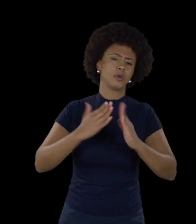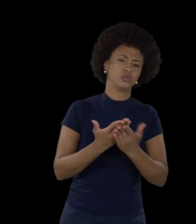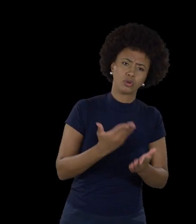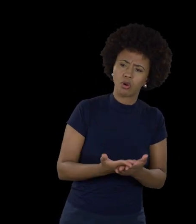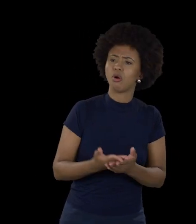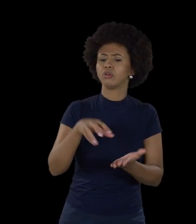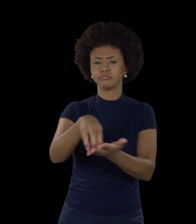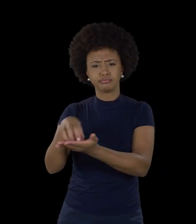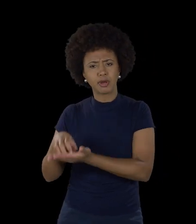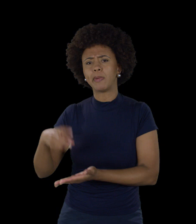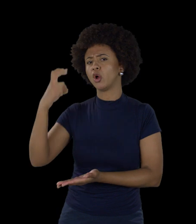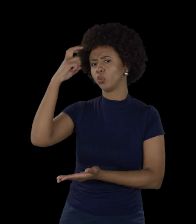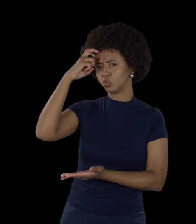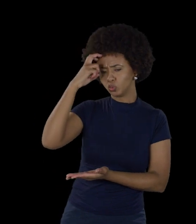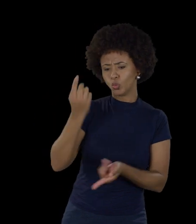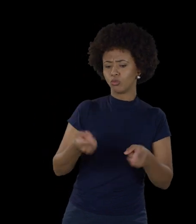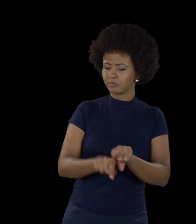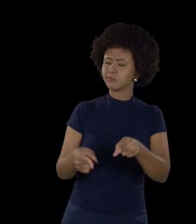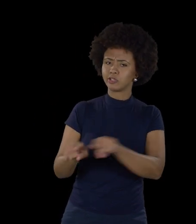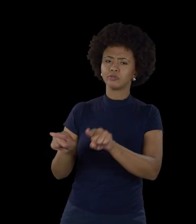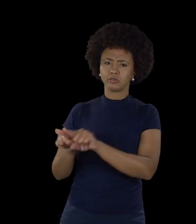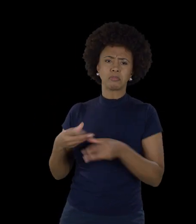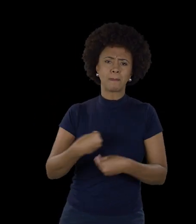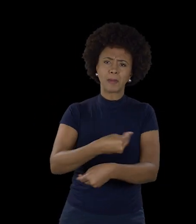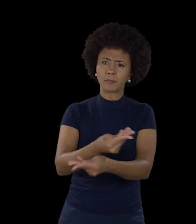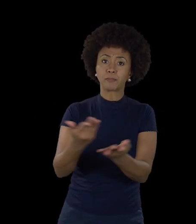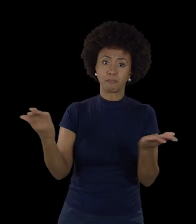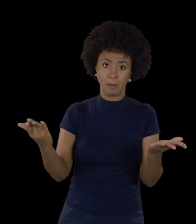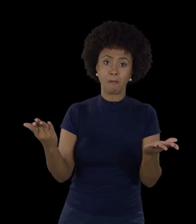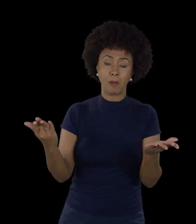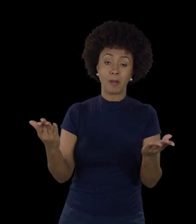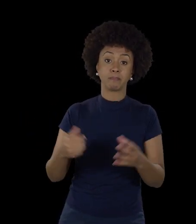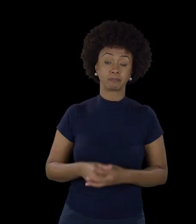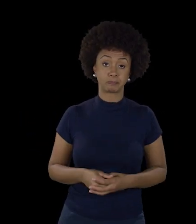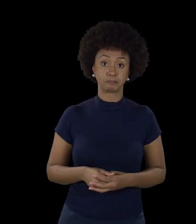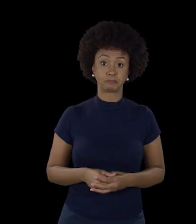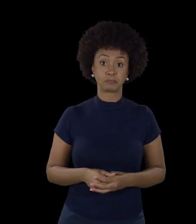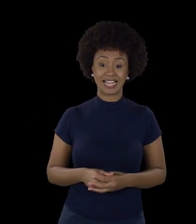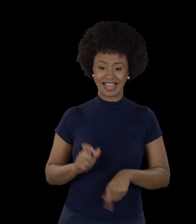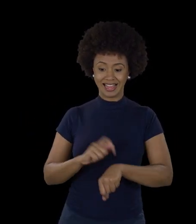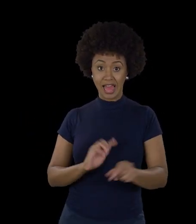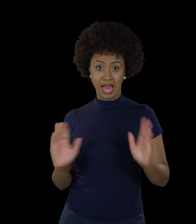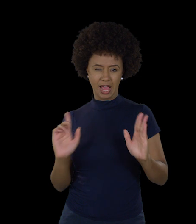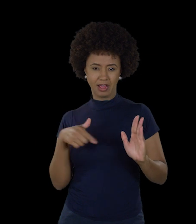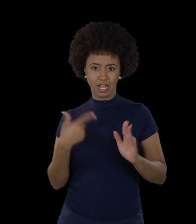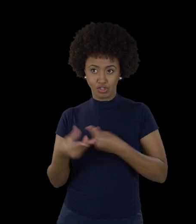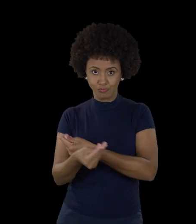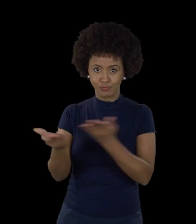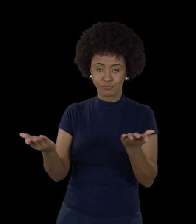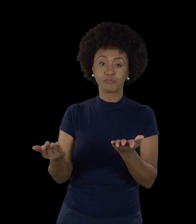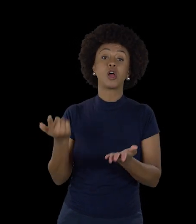parceiras. E quando a gente fez essa doação desses exemplares, a gente acertou com secretarias